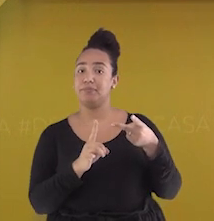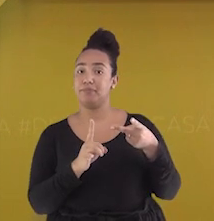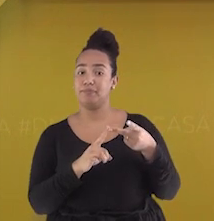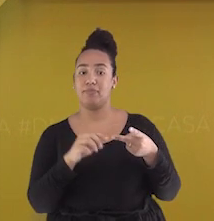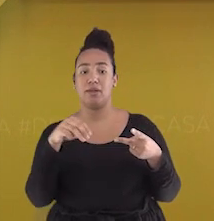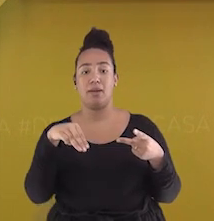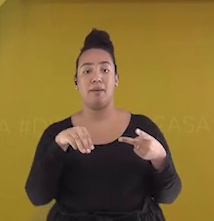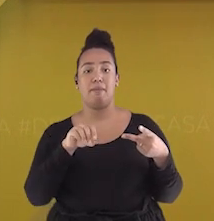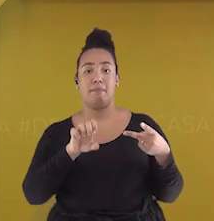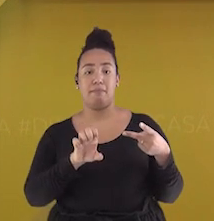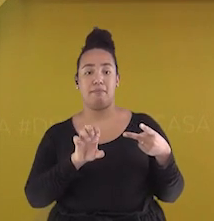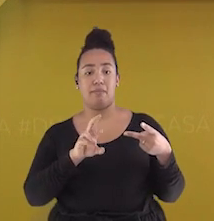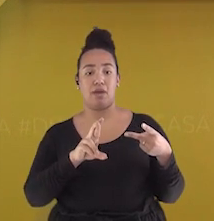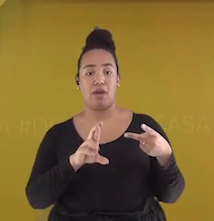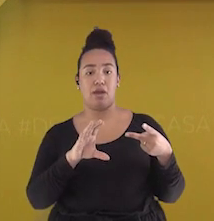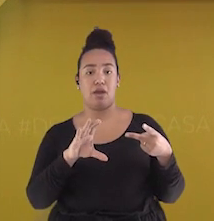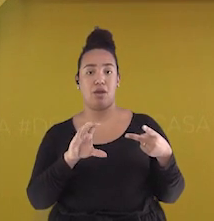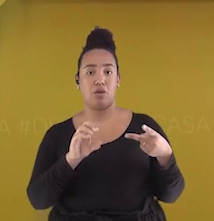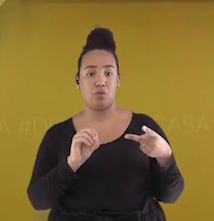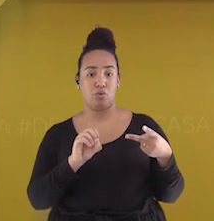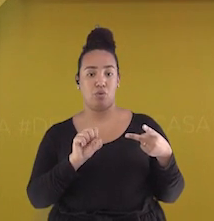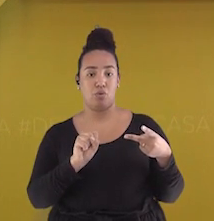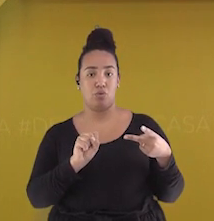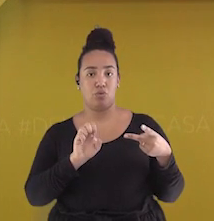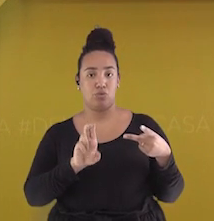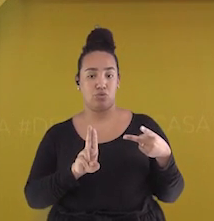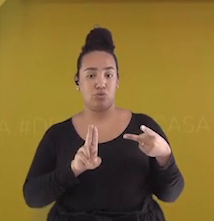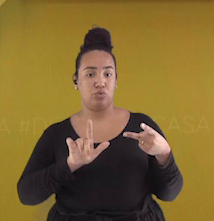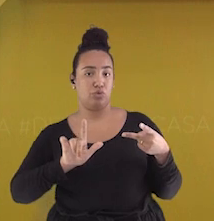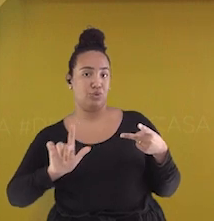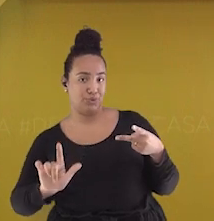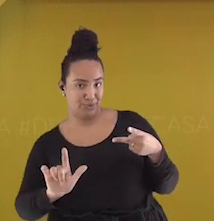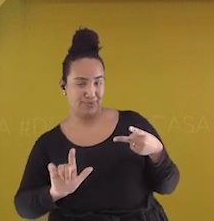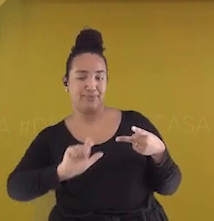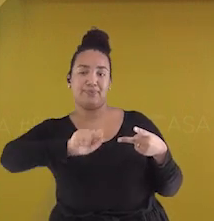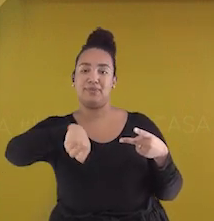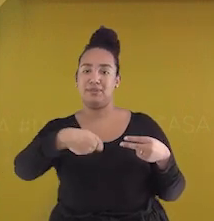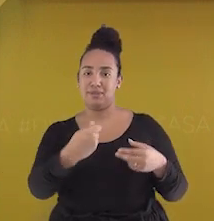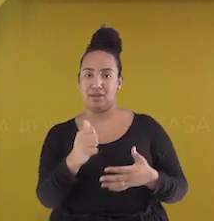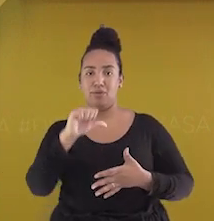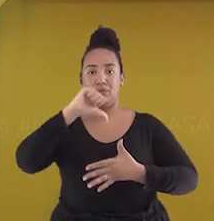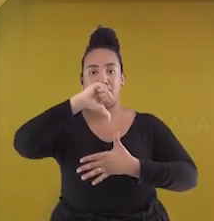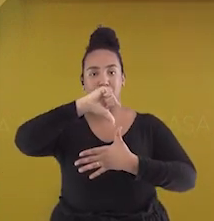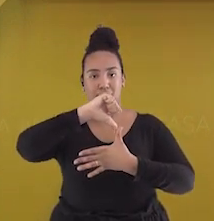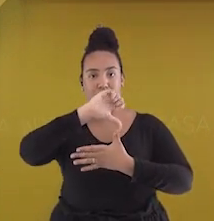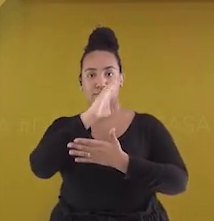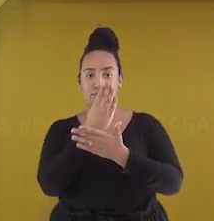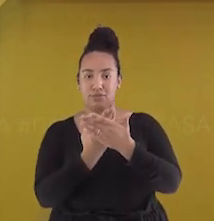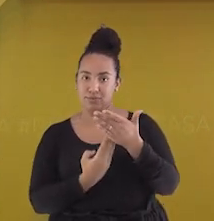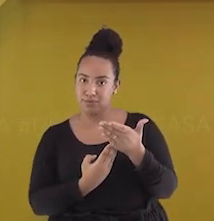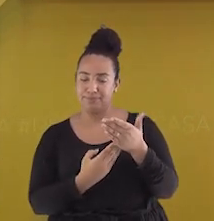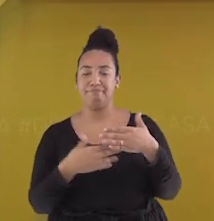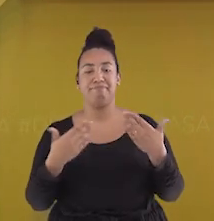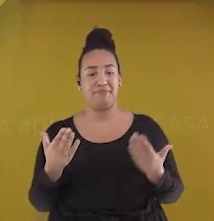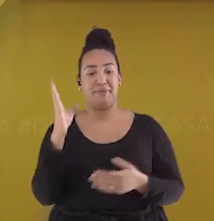Mercosul, ou Mercado Comum do Sul, é o bloco em que o Brasil faz parte.